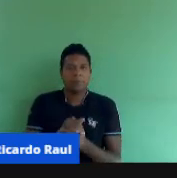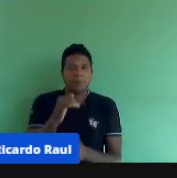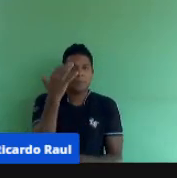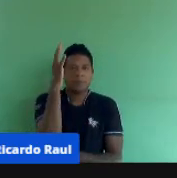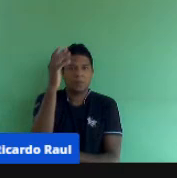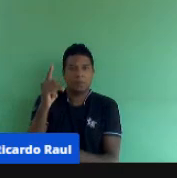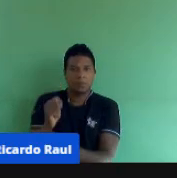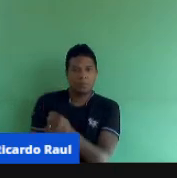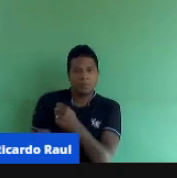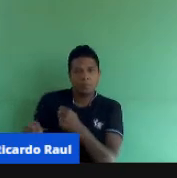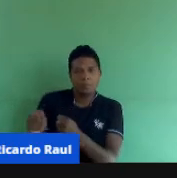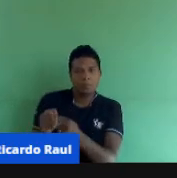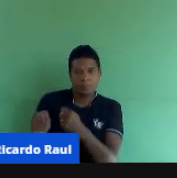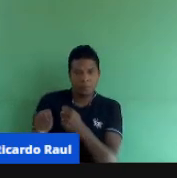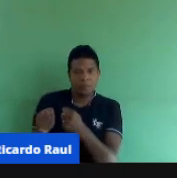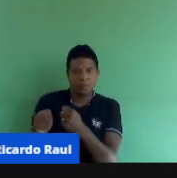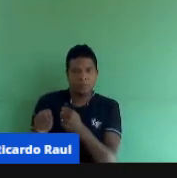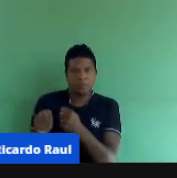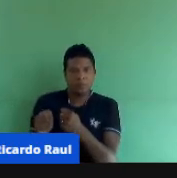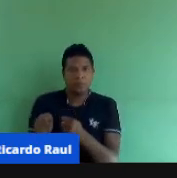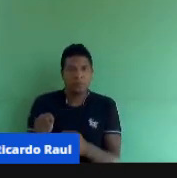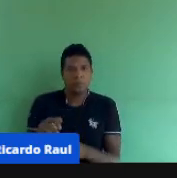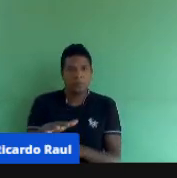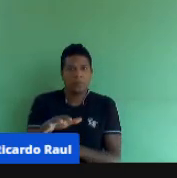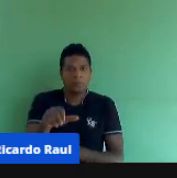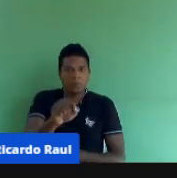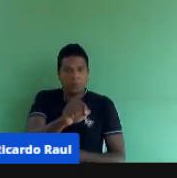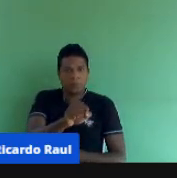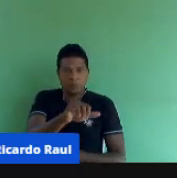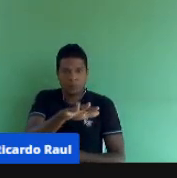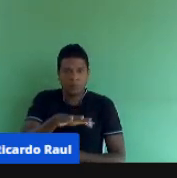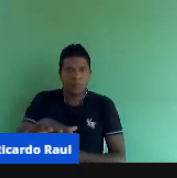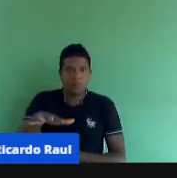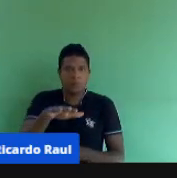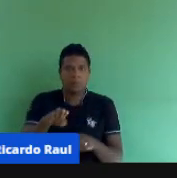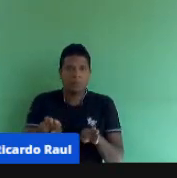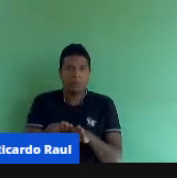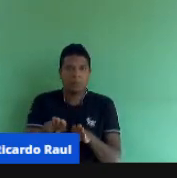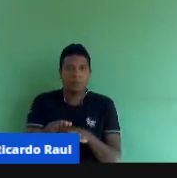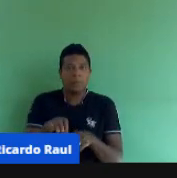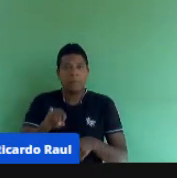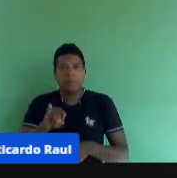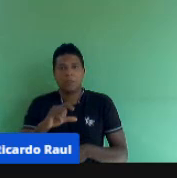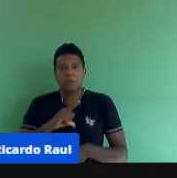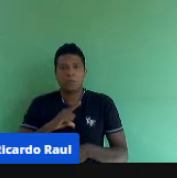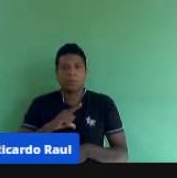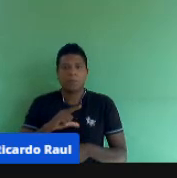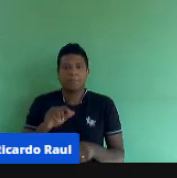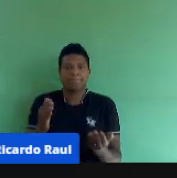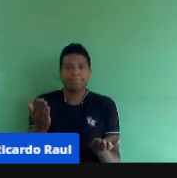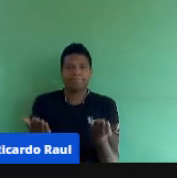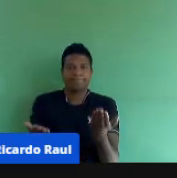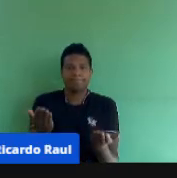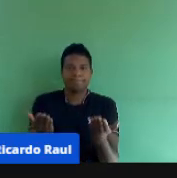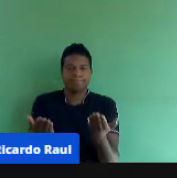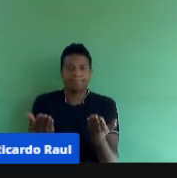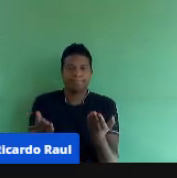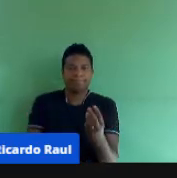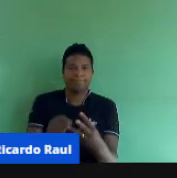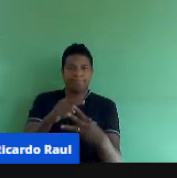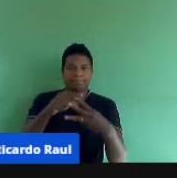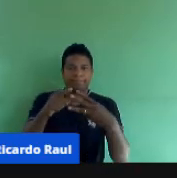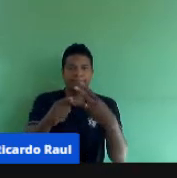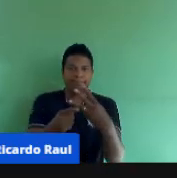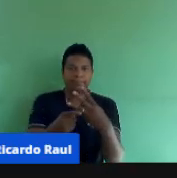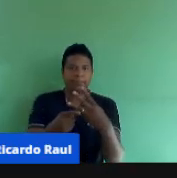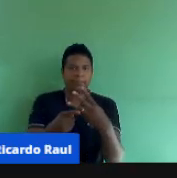economia, né, e o social. Então, ambiental, econômico e social. Se eu não tiver equilíbrio nesse tripé, eu não estou fazendo